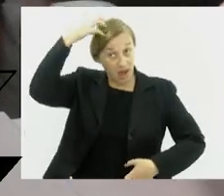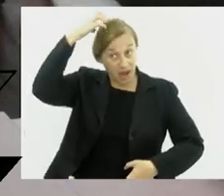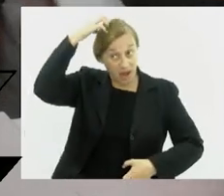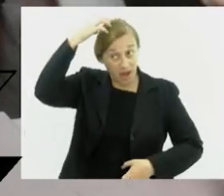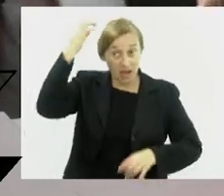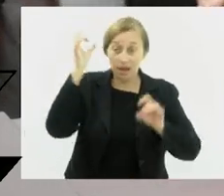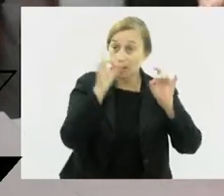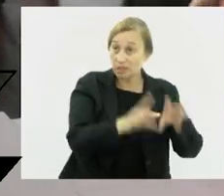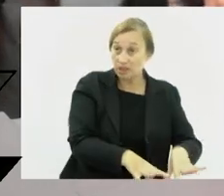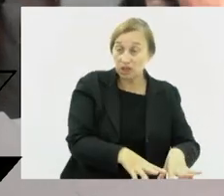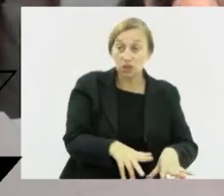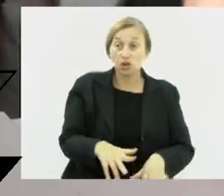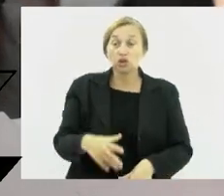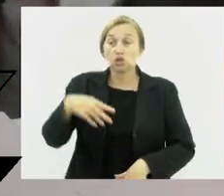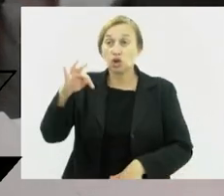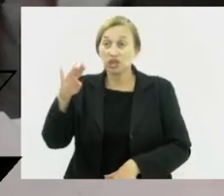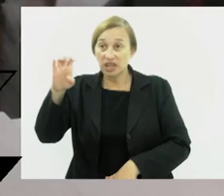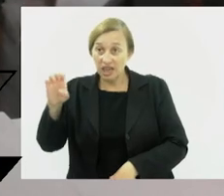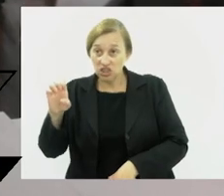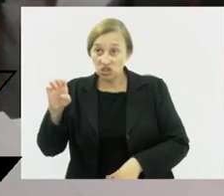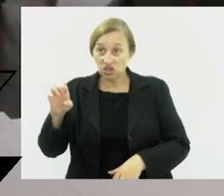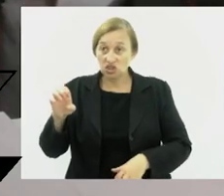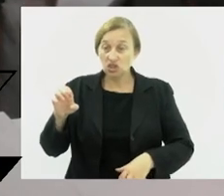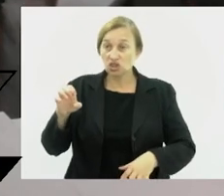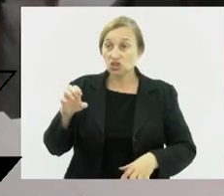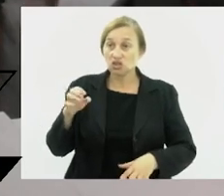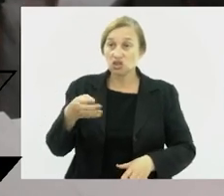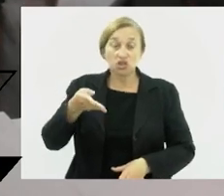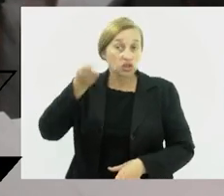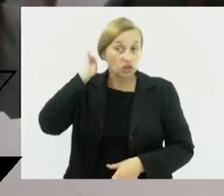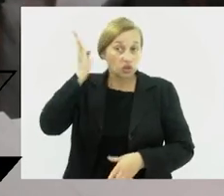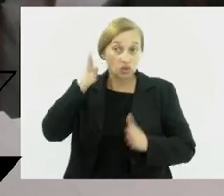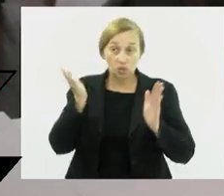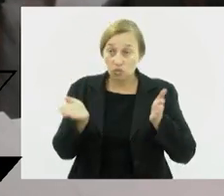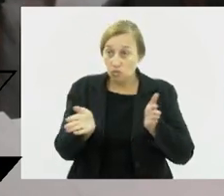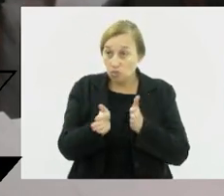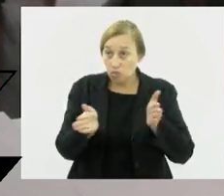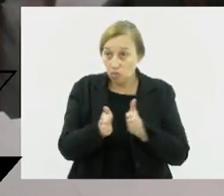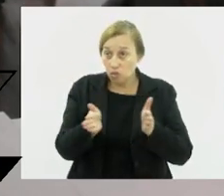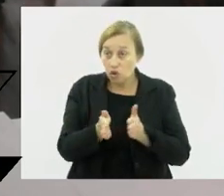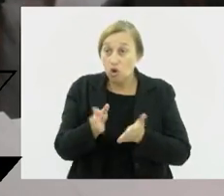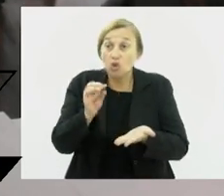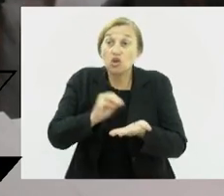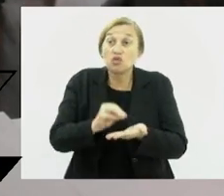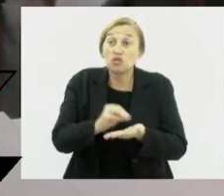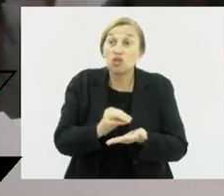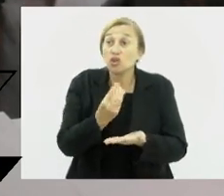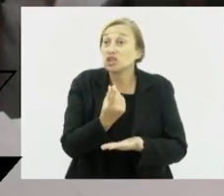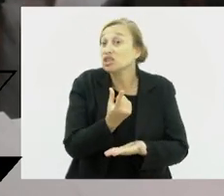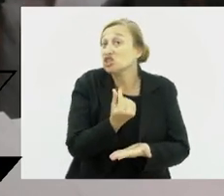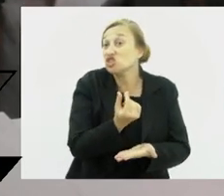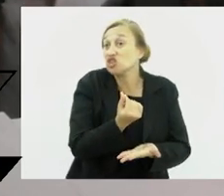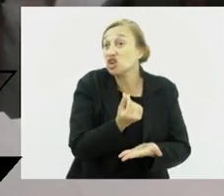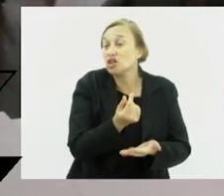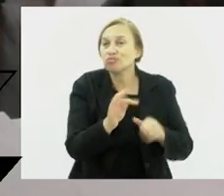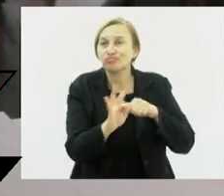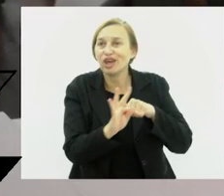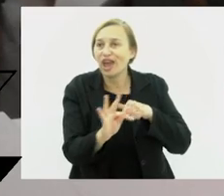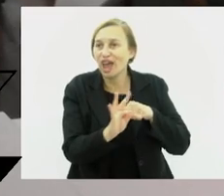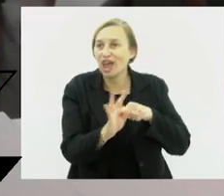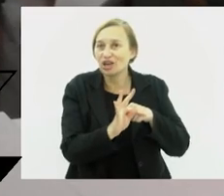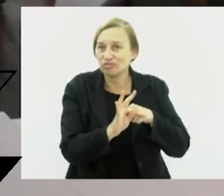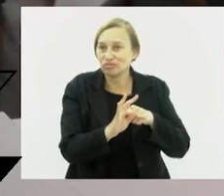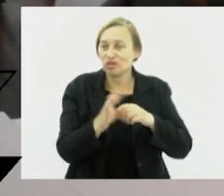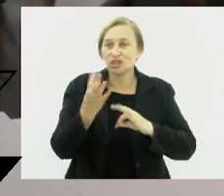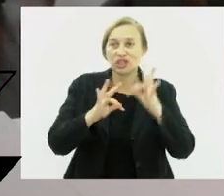de jumento, e na região sudeste, mascão e gato. O que falta para esse pessoal é ter recurso. Recurso técnico, recurso tecnológico,